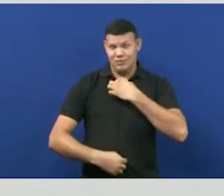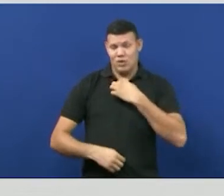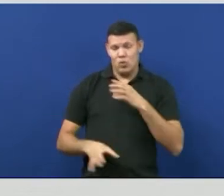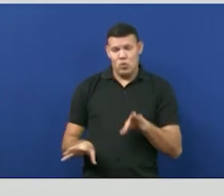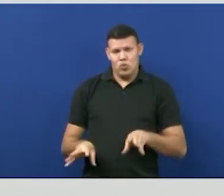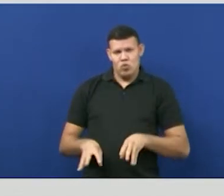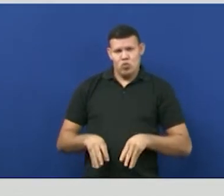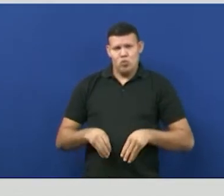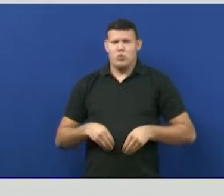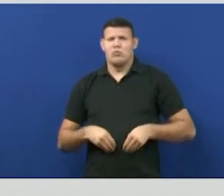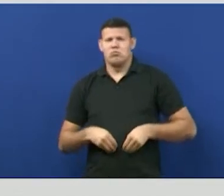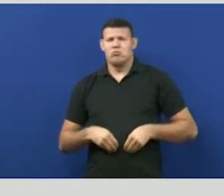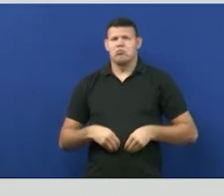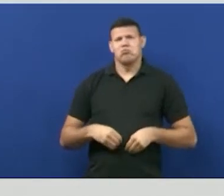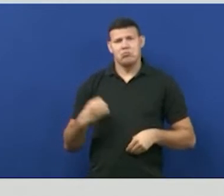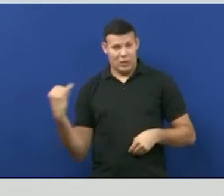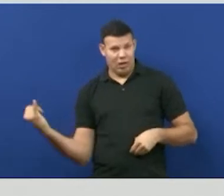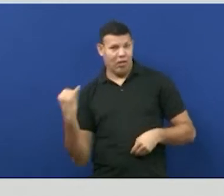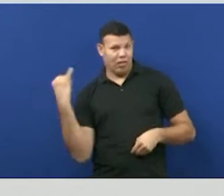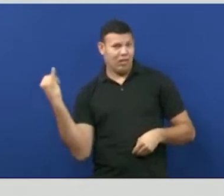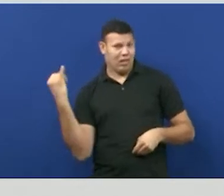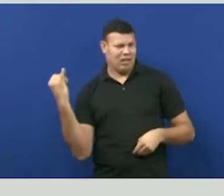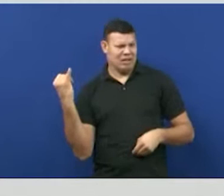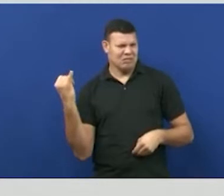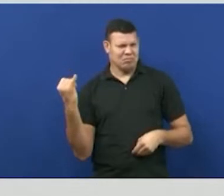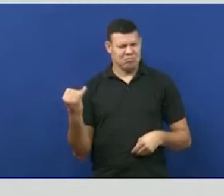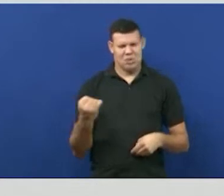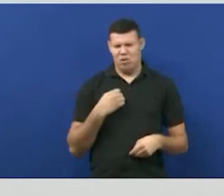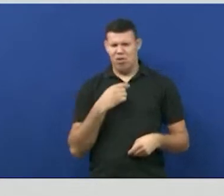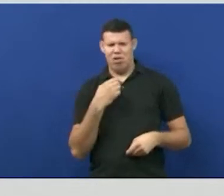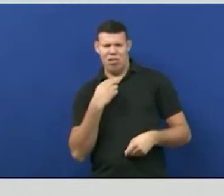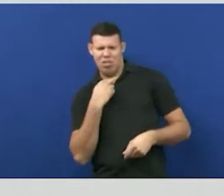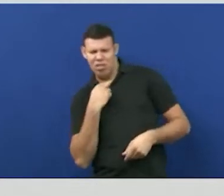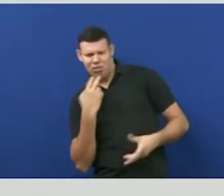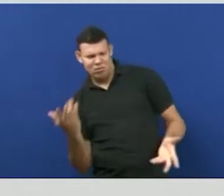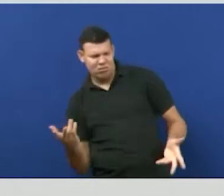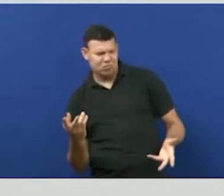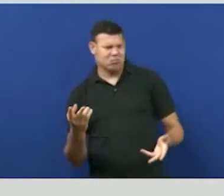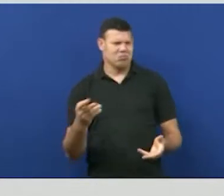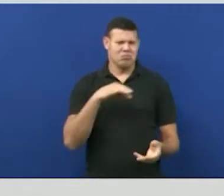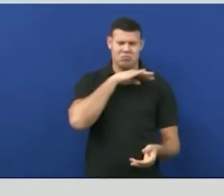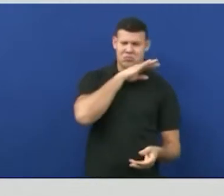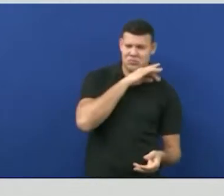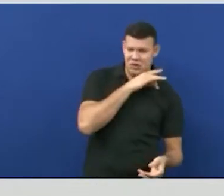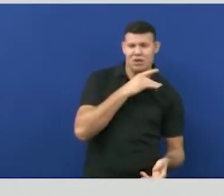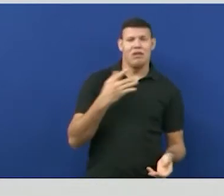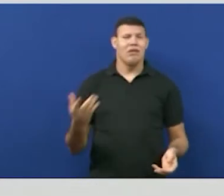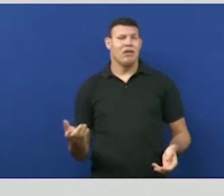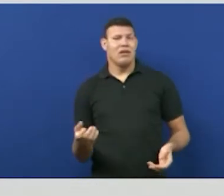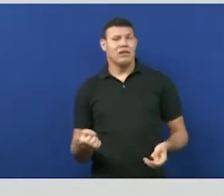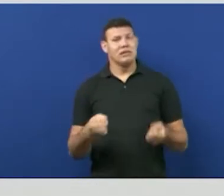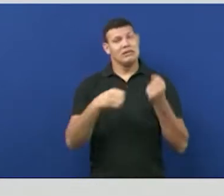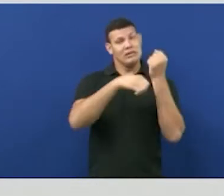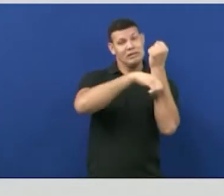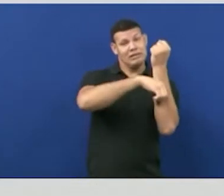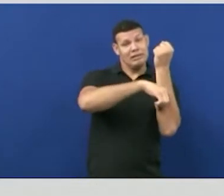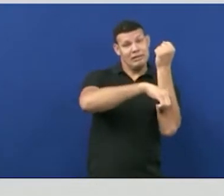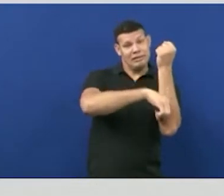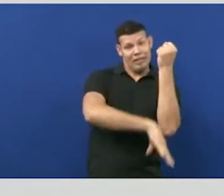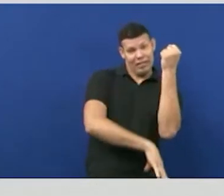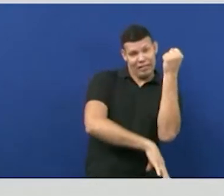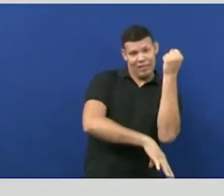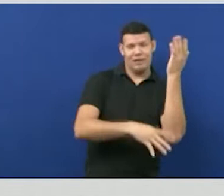absorvido. Daí, aquilo que não serve mais passa para o intestino grosso e, por fim,